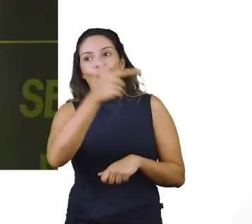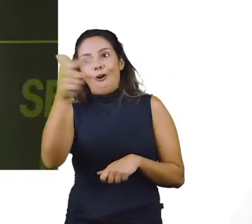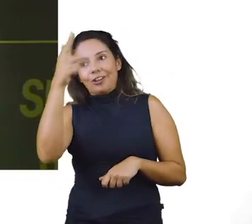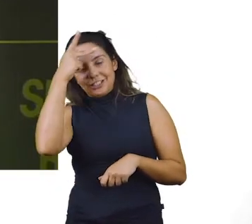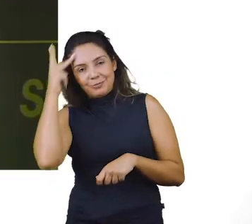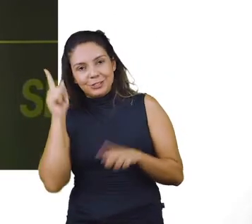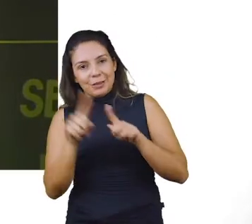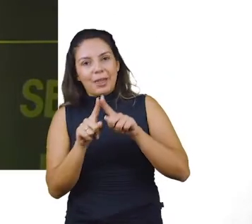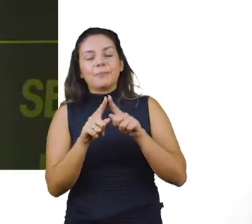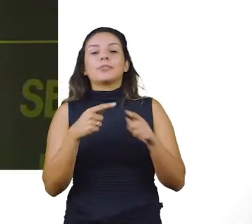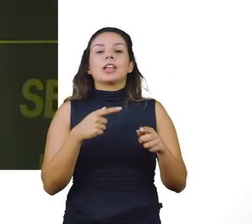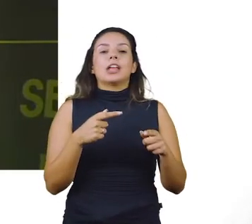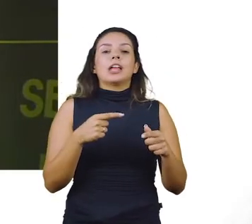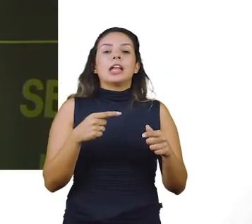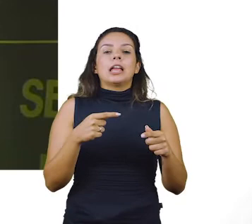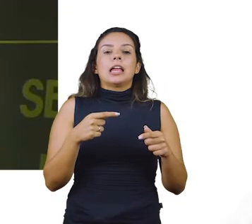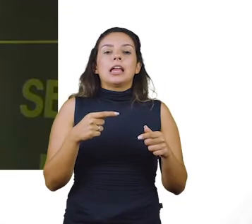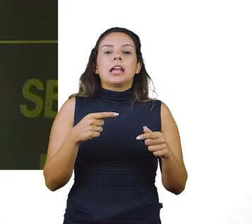de muitas mesas